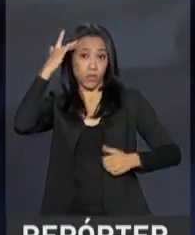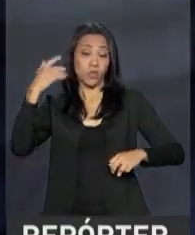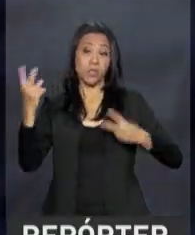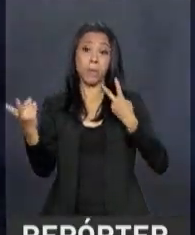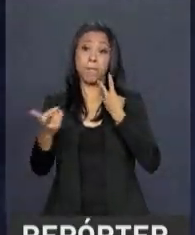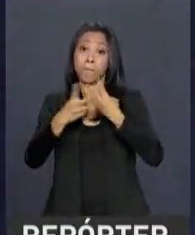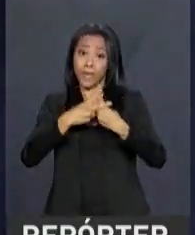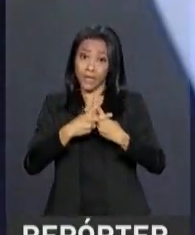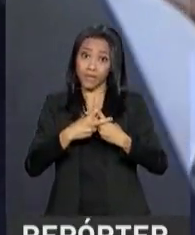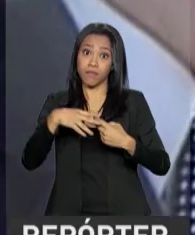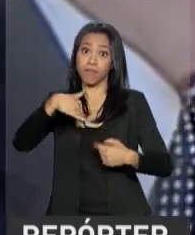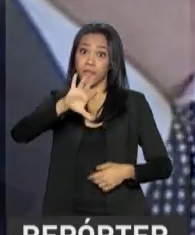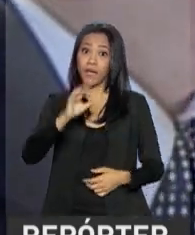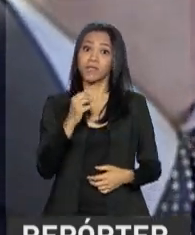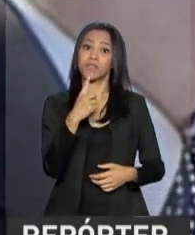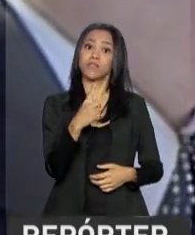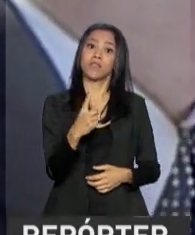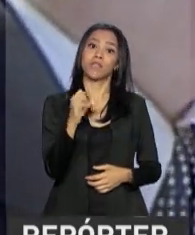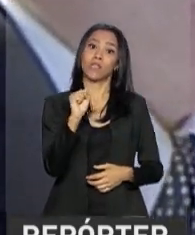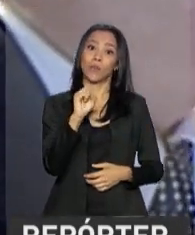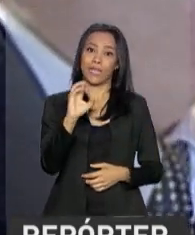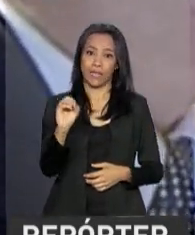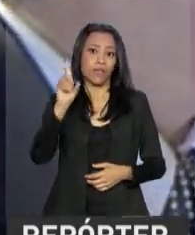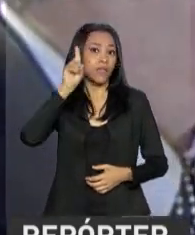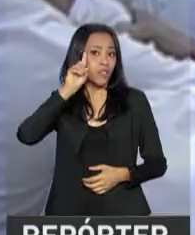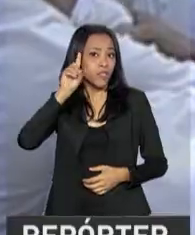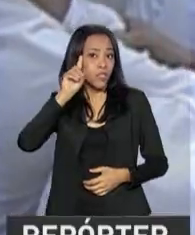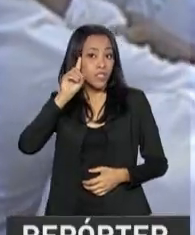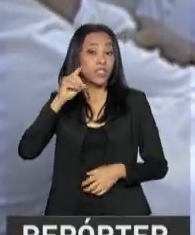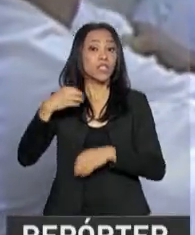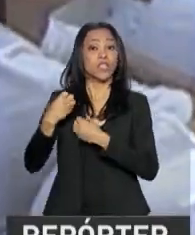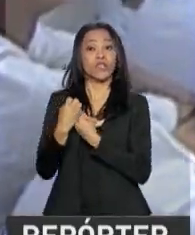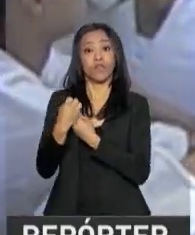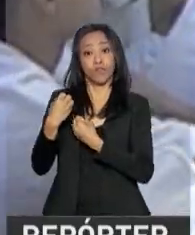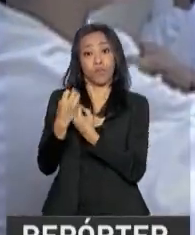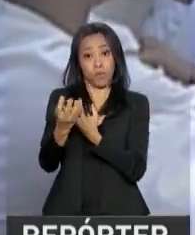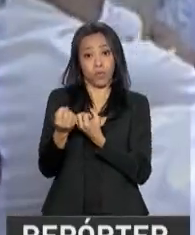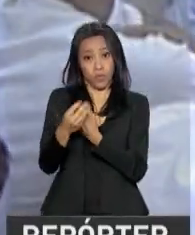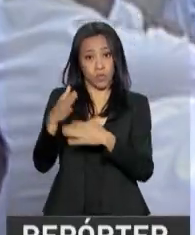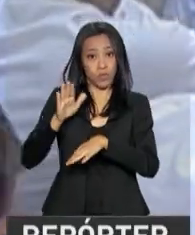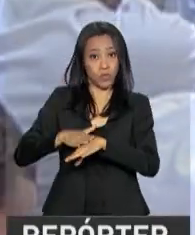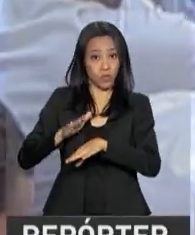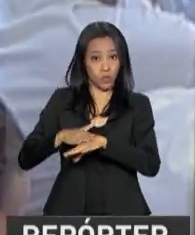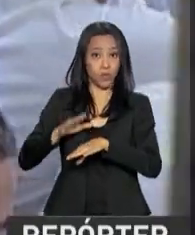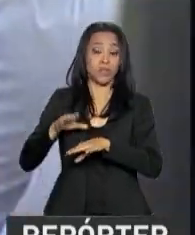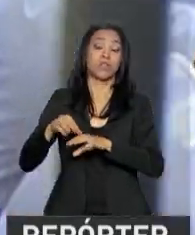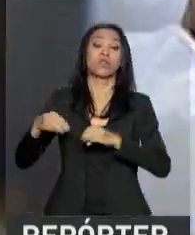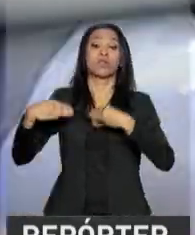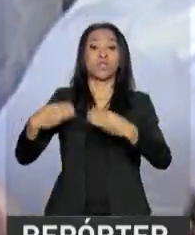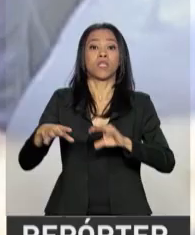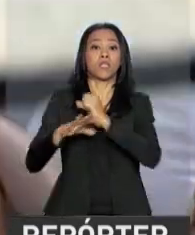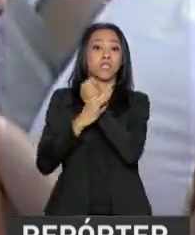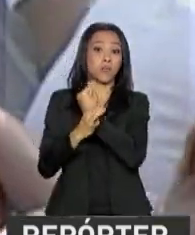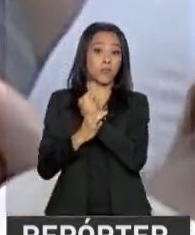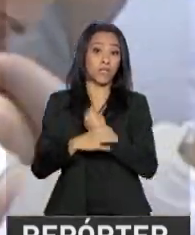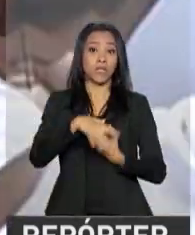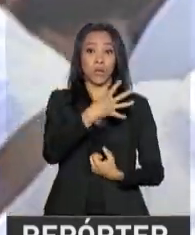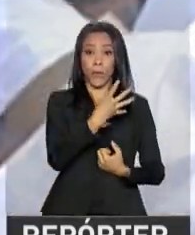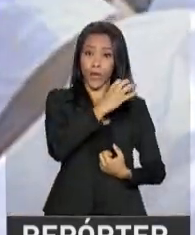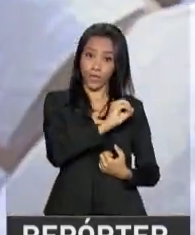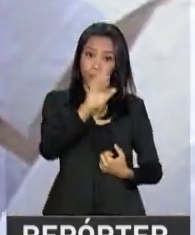há mais de 180 dias segundo dados do ministério da segurança pública quarenta por cento da população prisional